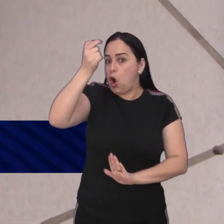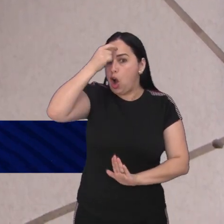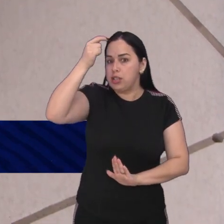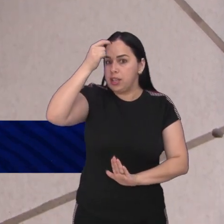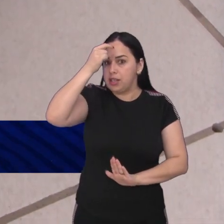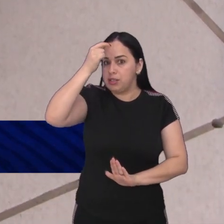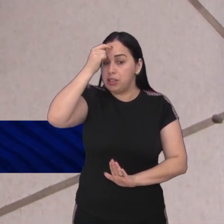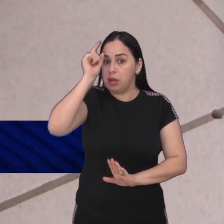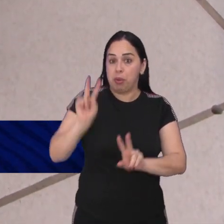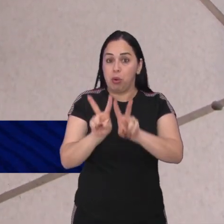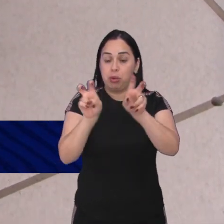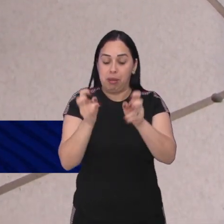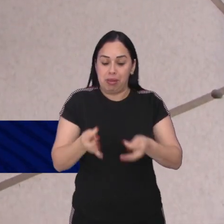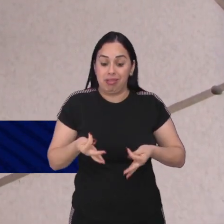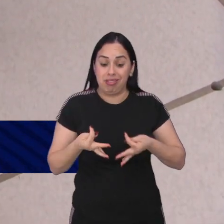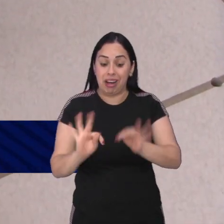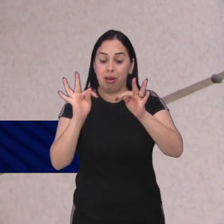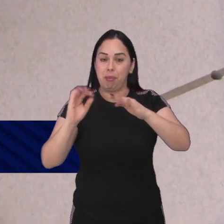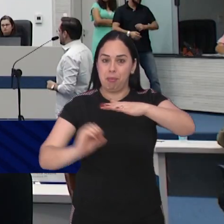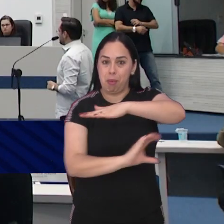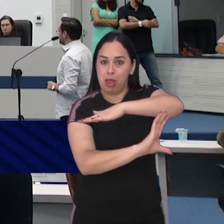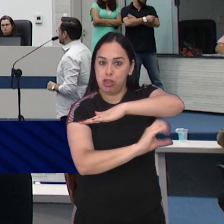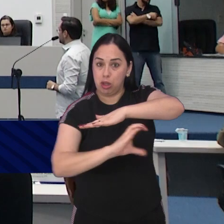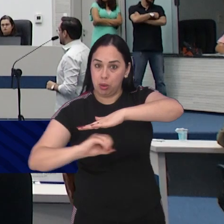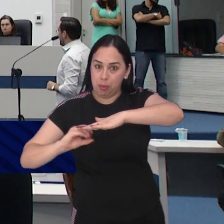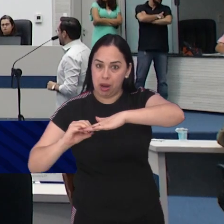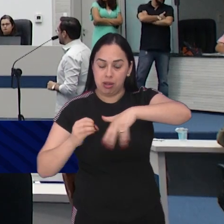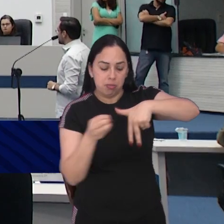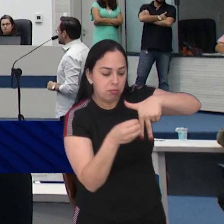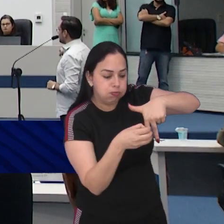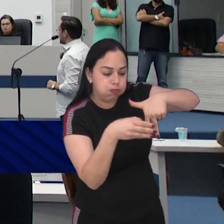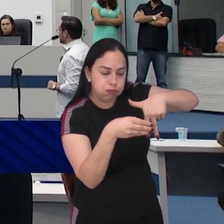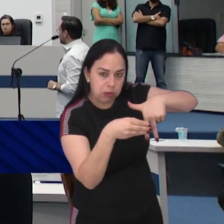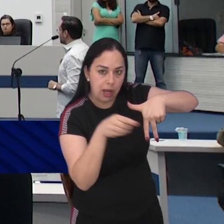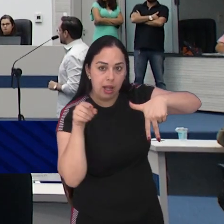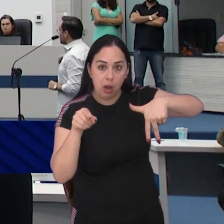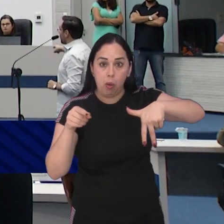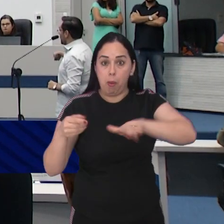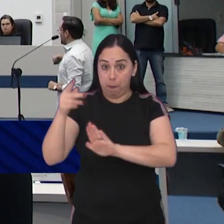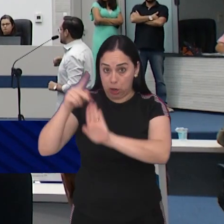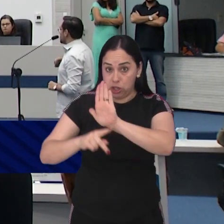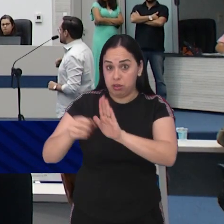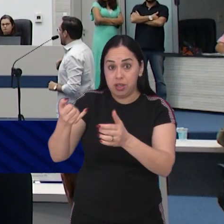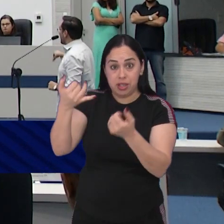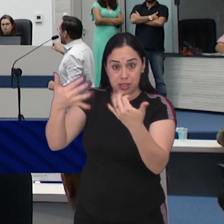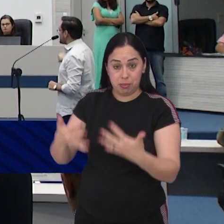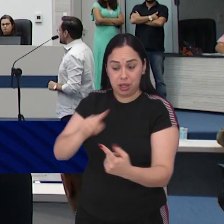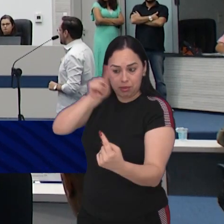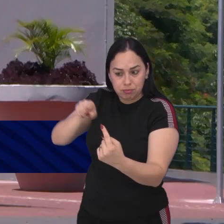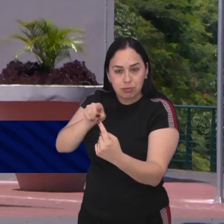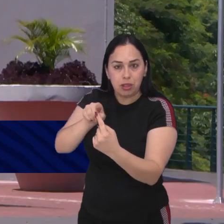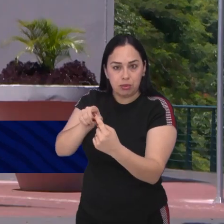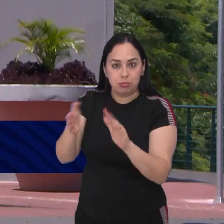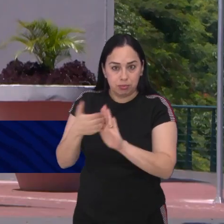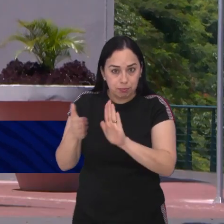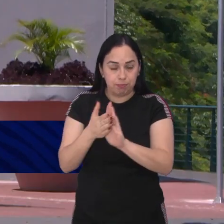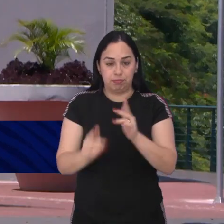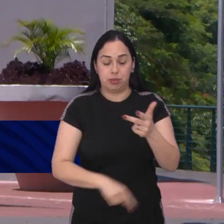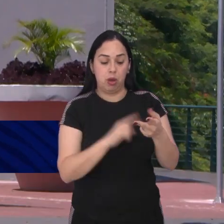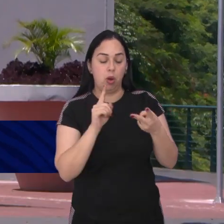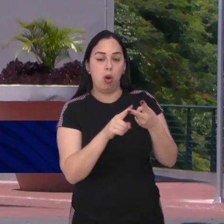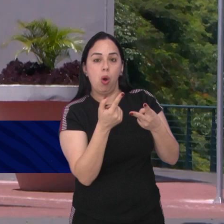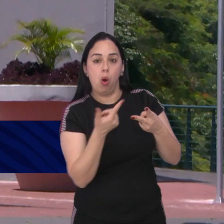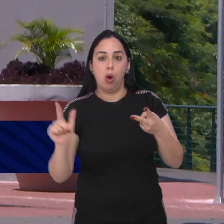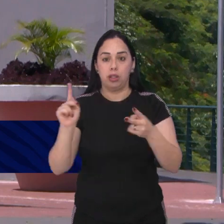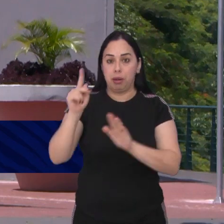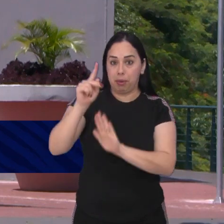sobre a prevenção e o tratamento da trombose. Esse é o objetivo de um projeto aprovado no Legislativo. Outra proposta aprovada